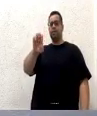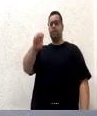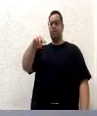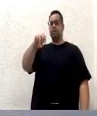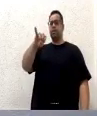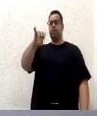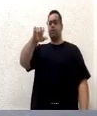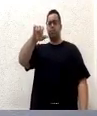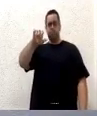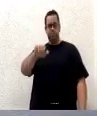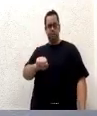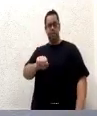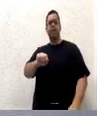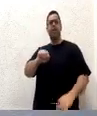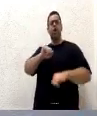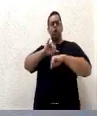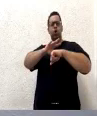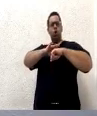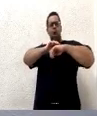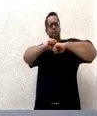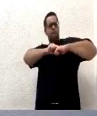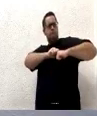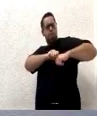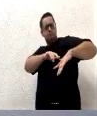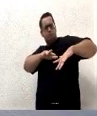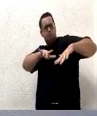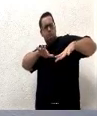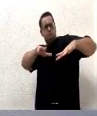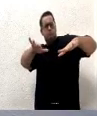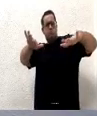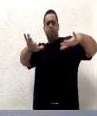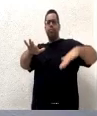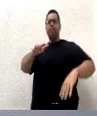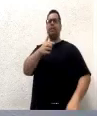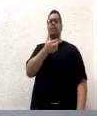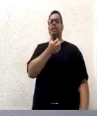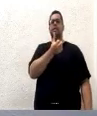muitos números, né? Mas a gente tem que ultrapassar o número de